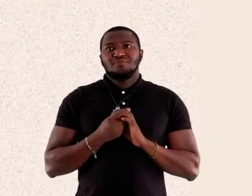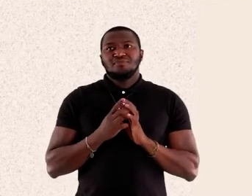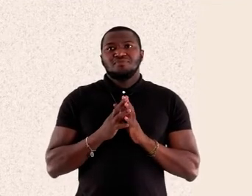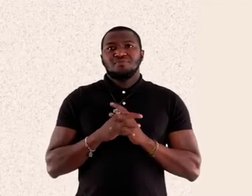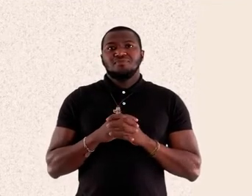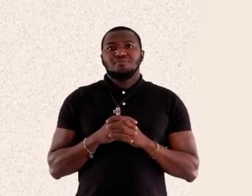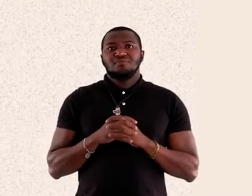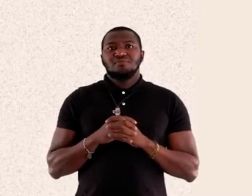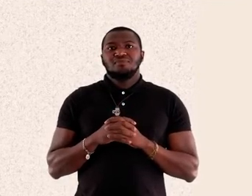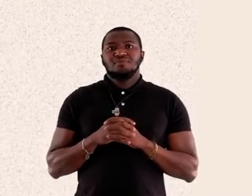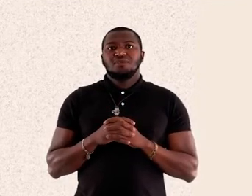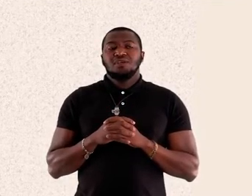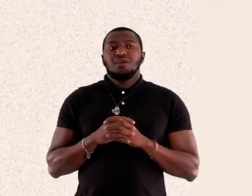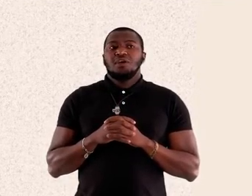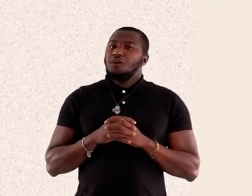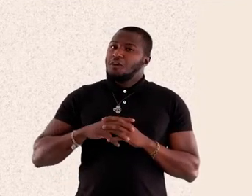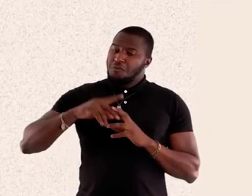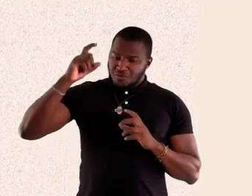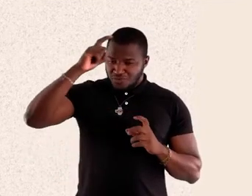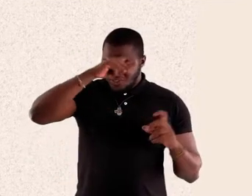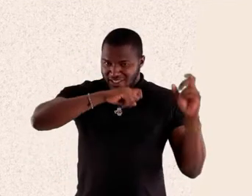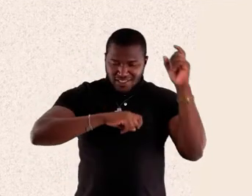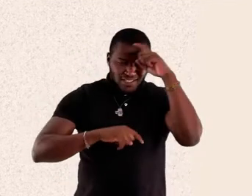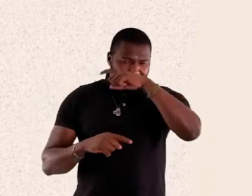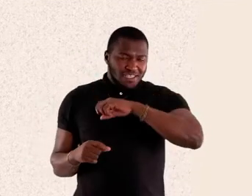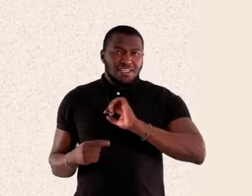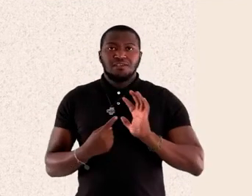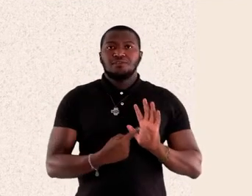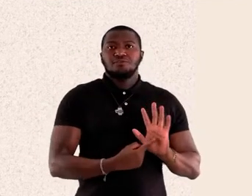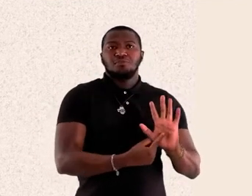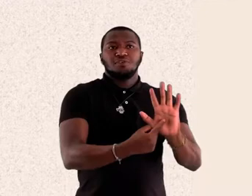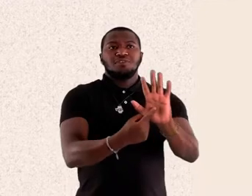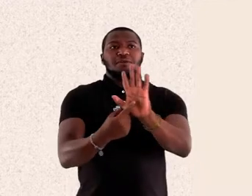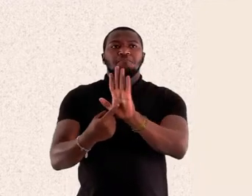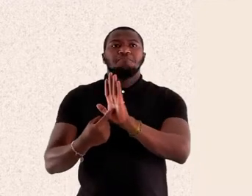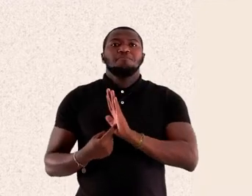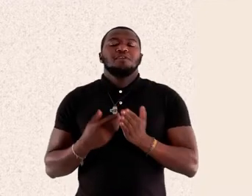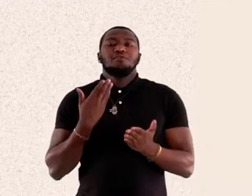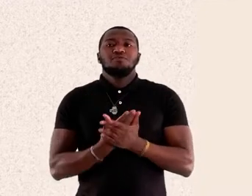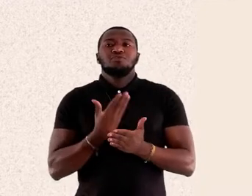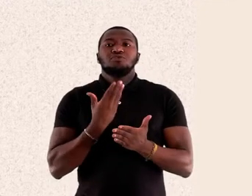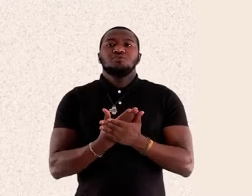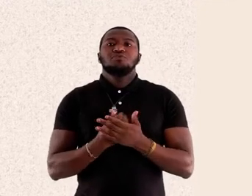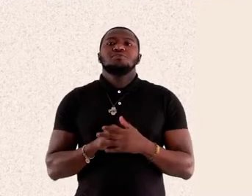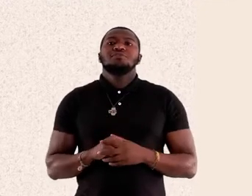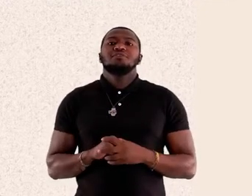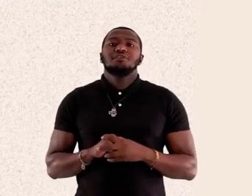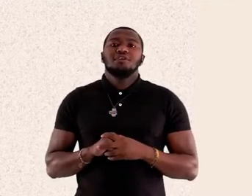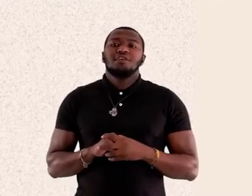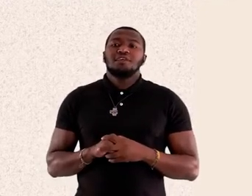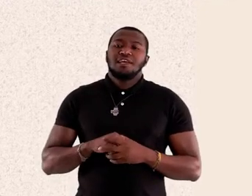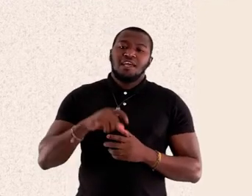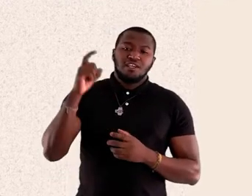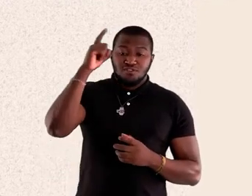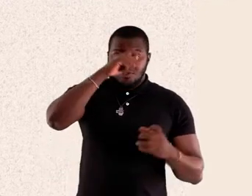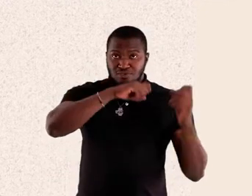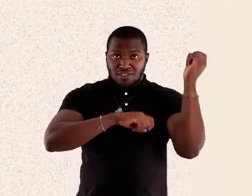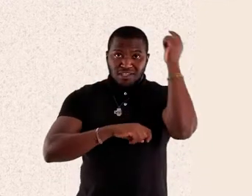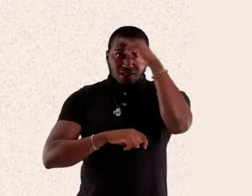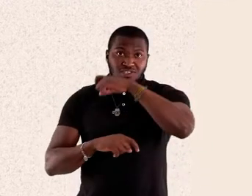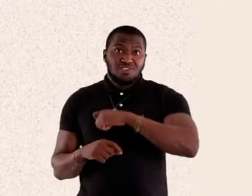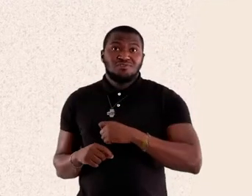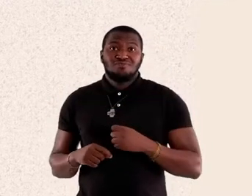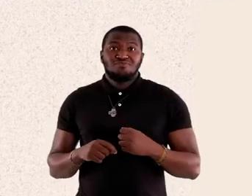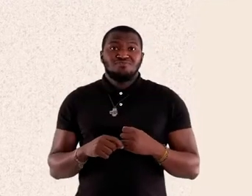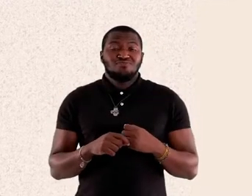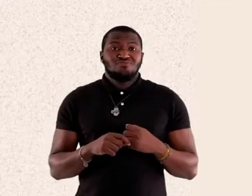e um desafio né que apontado por em alguns artigos é essa dificuldade de apropriação que